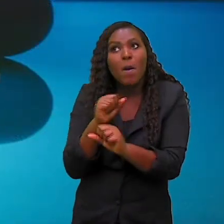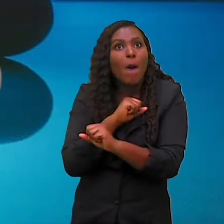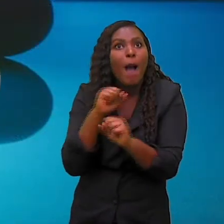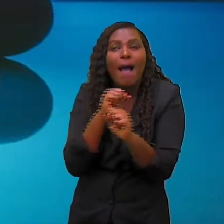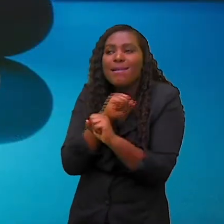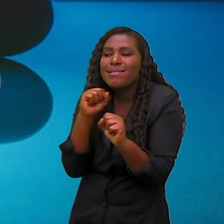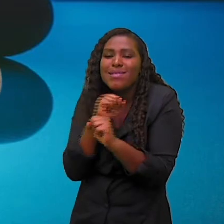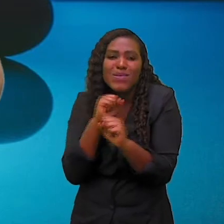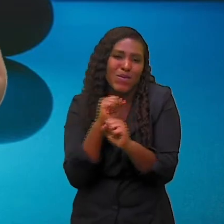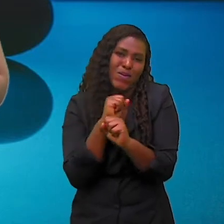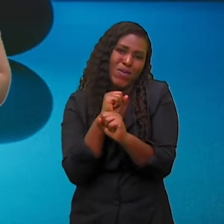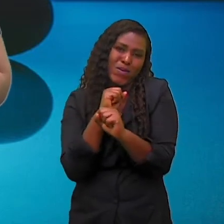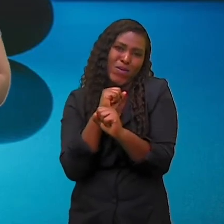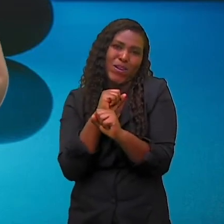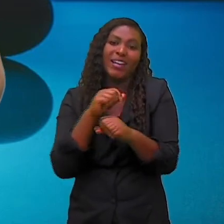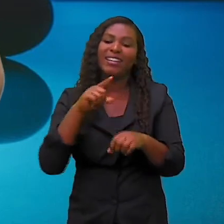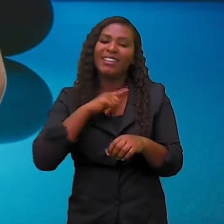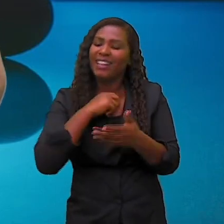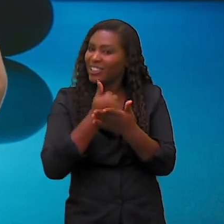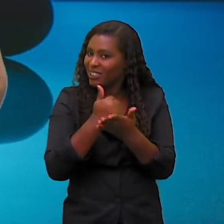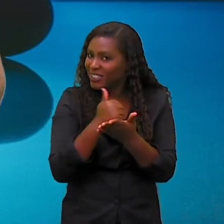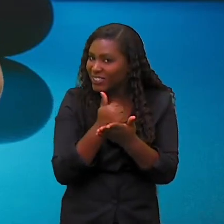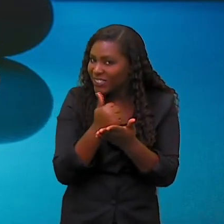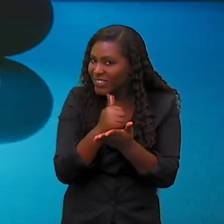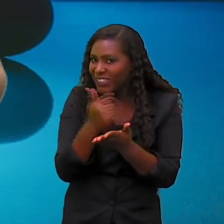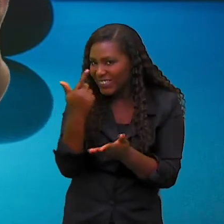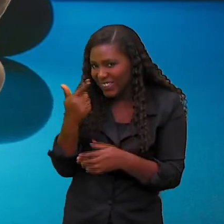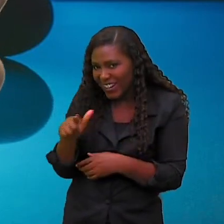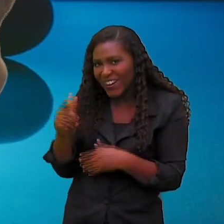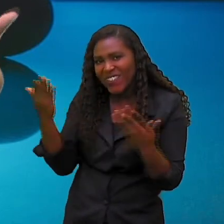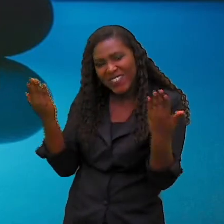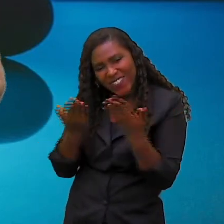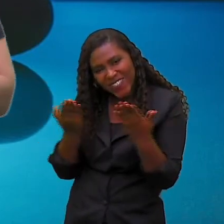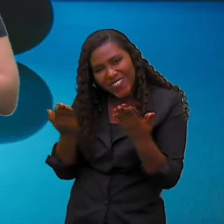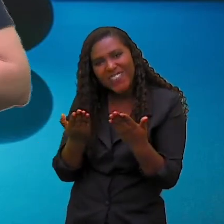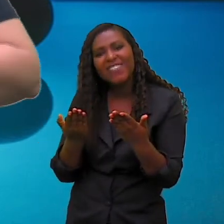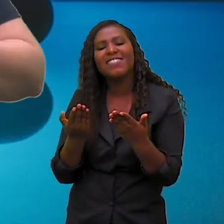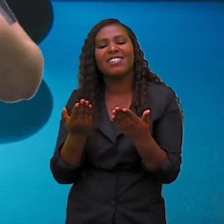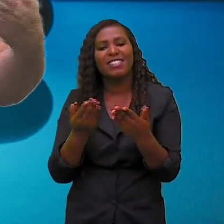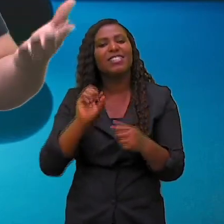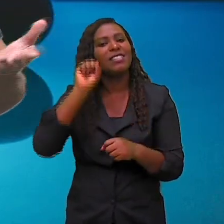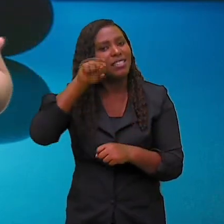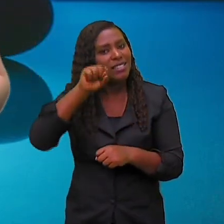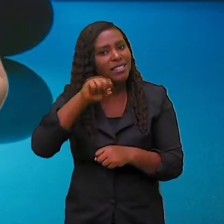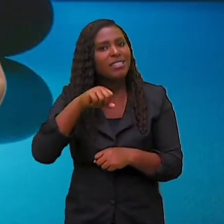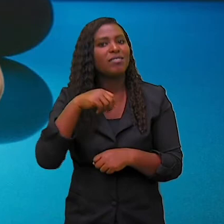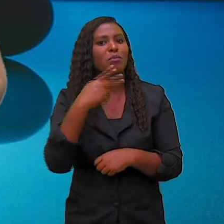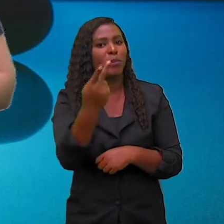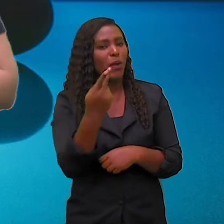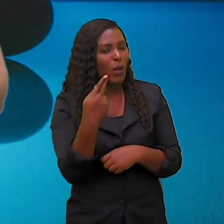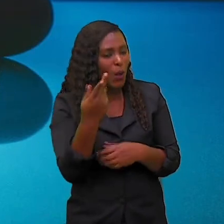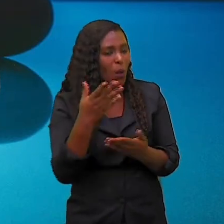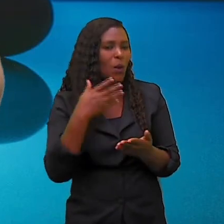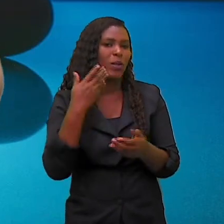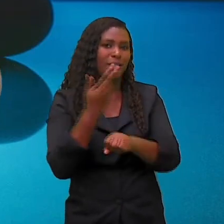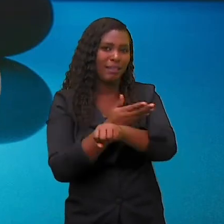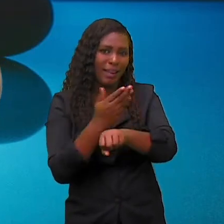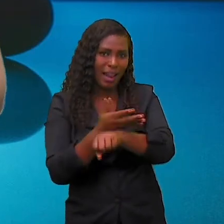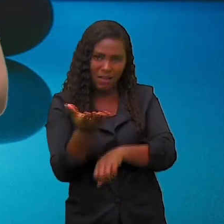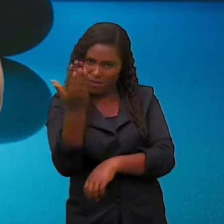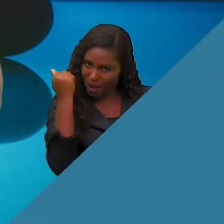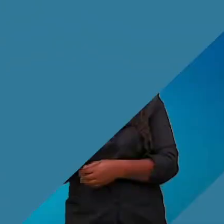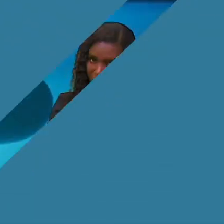praticar. E eu trouxe mais um jogo, isso mesmo. Eu trouxe mais um jogo para praticarmos aqui. Vamos lá?